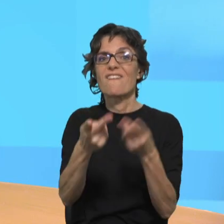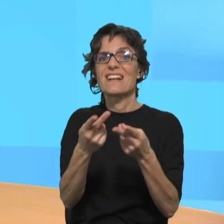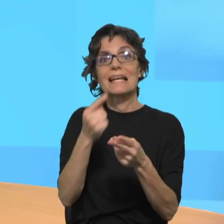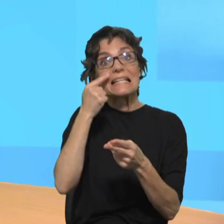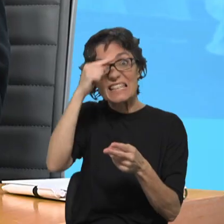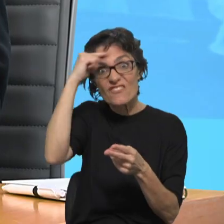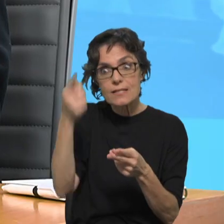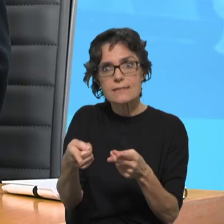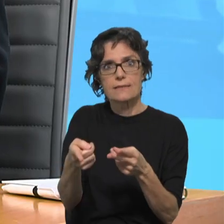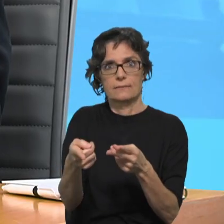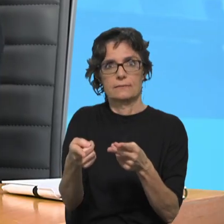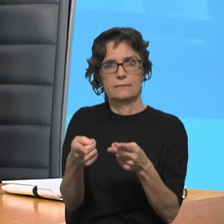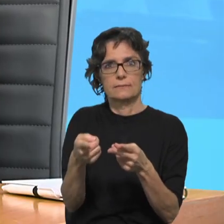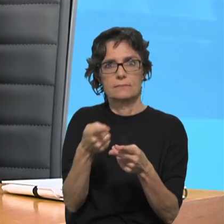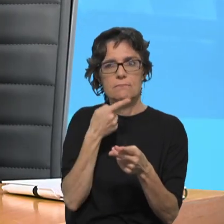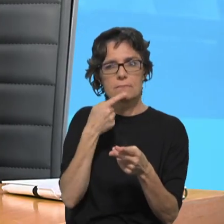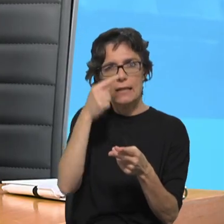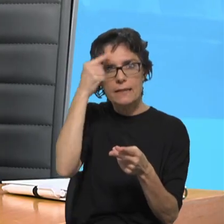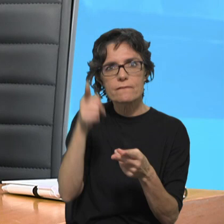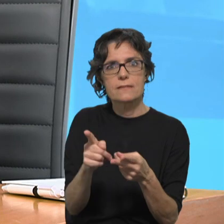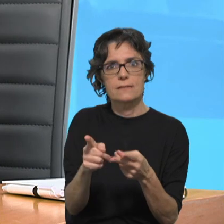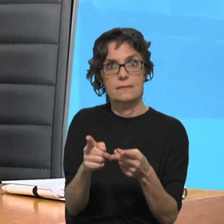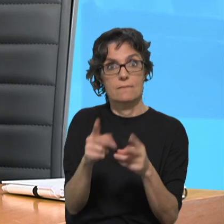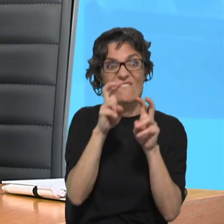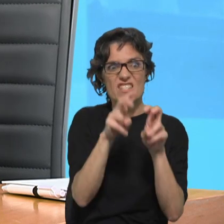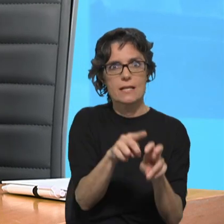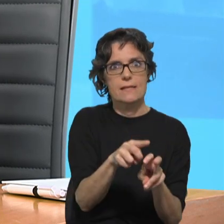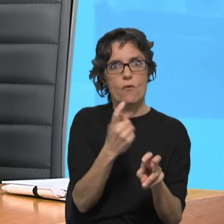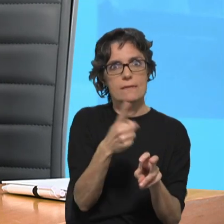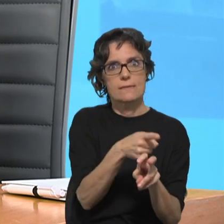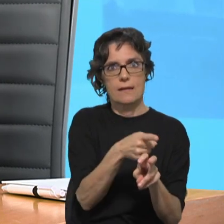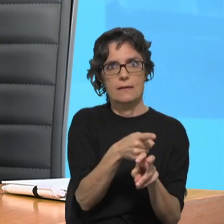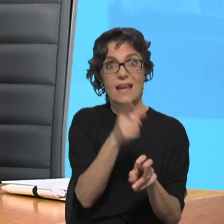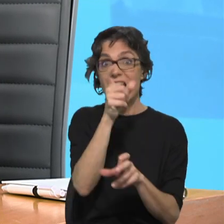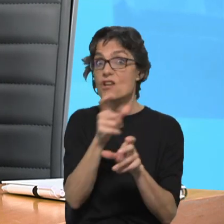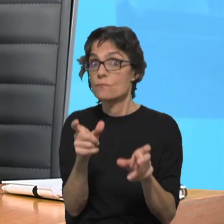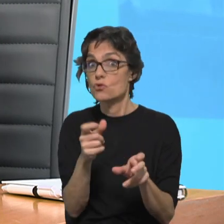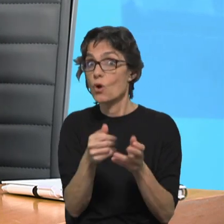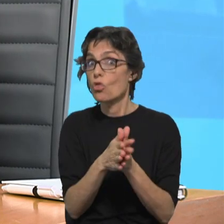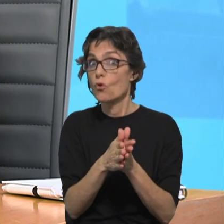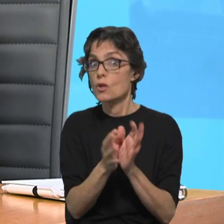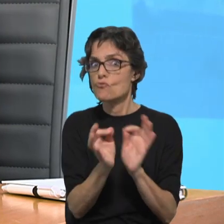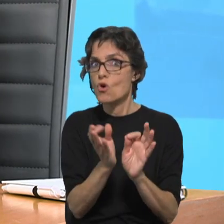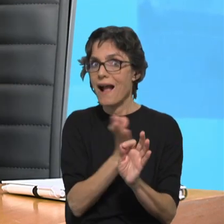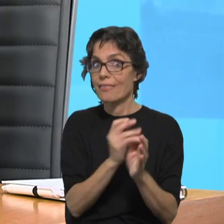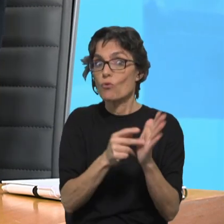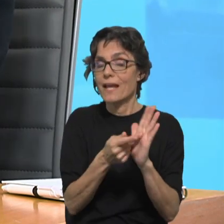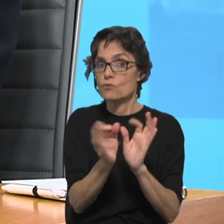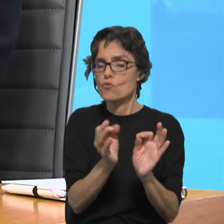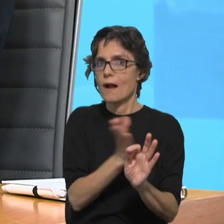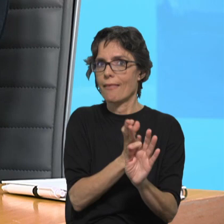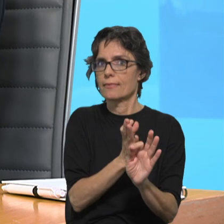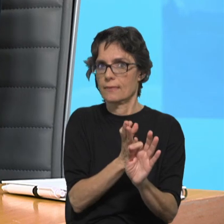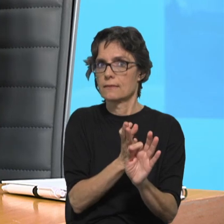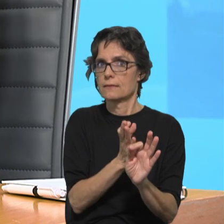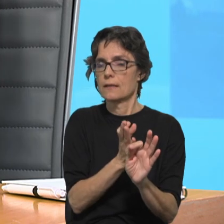são muito difíceis de detectar e nem todas as pessoas estão preparadas, nem todos os técnicos estão preparados